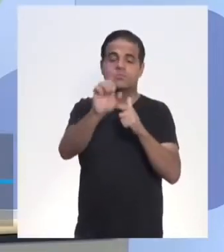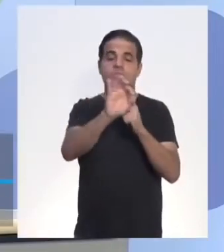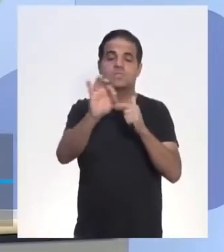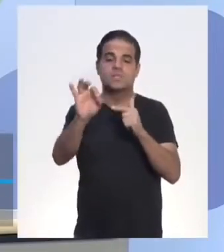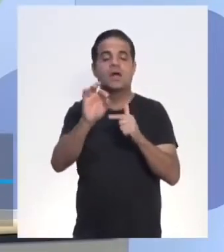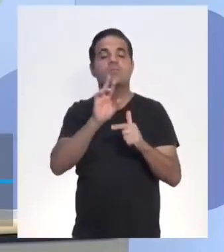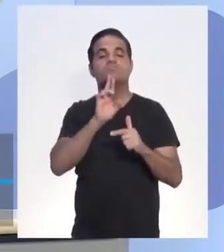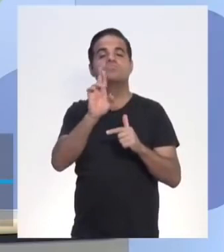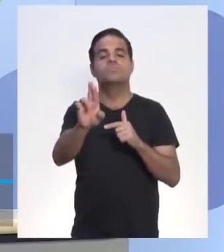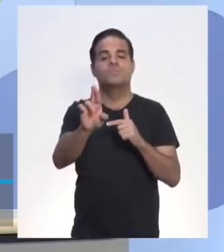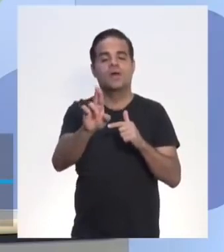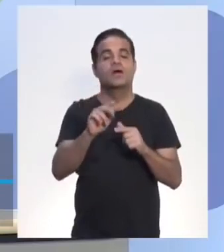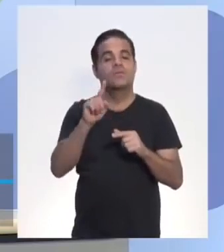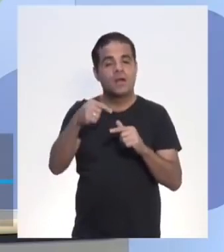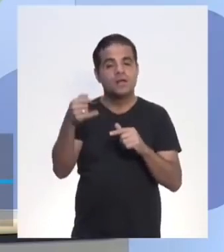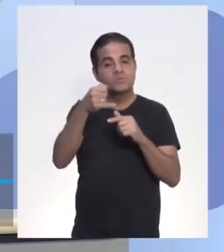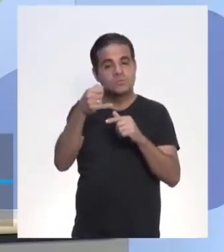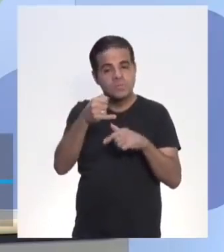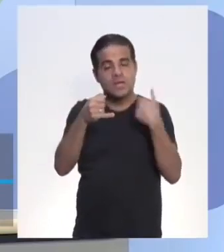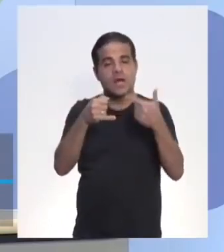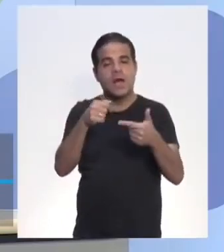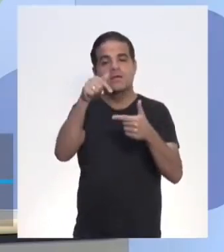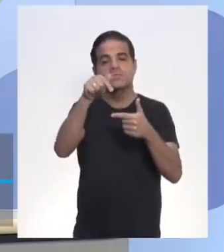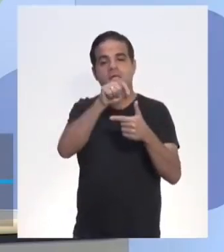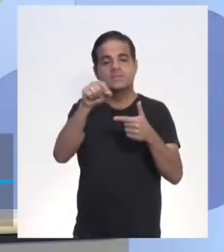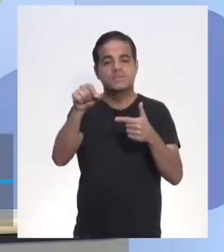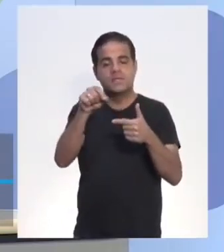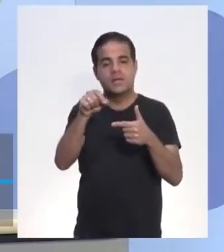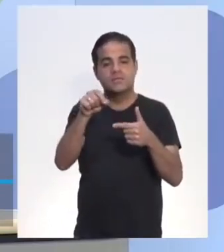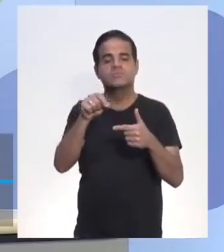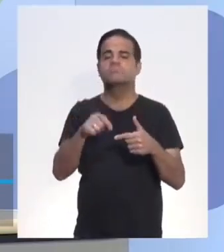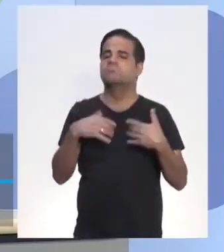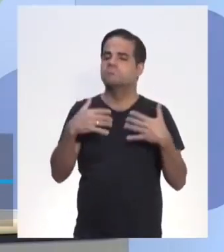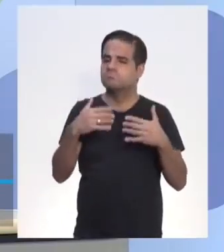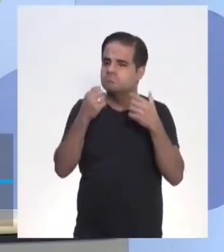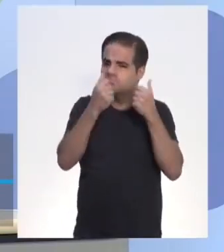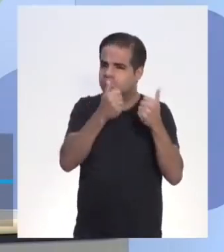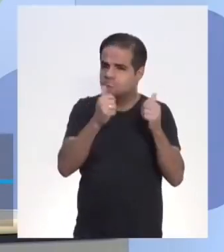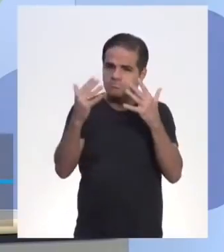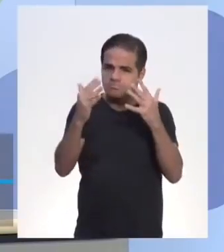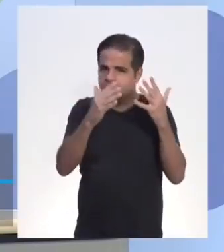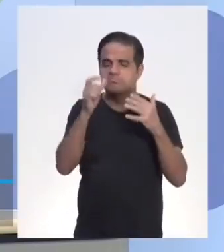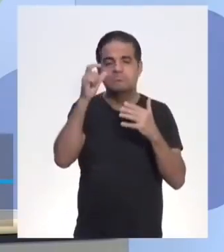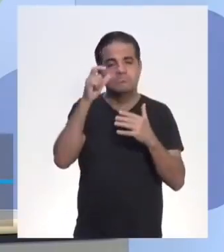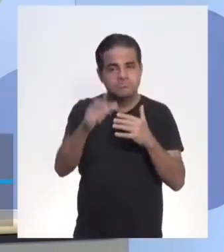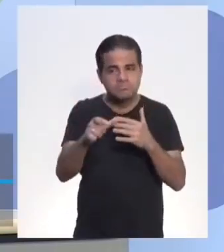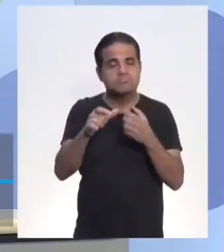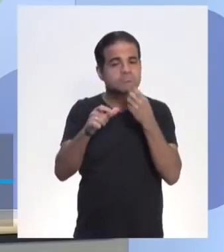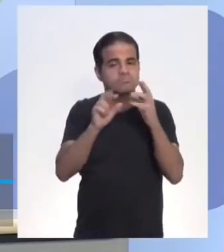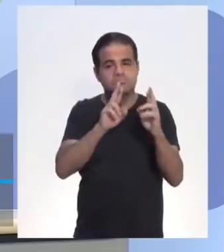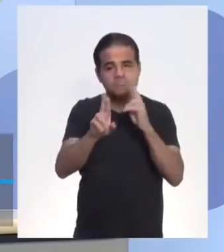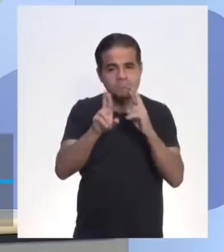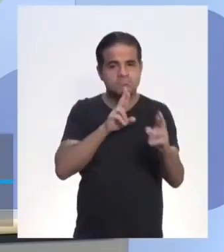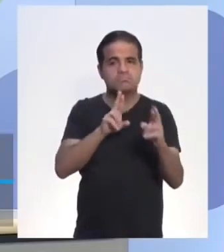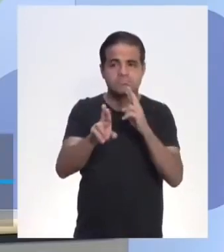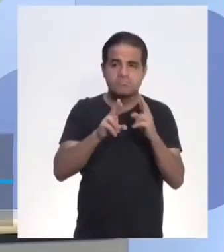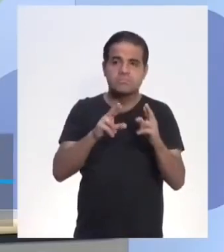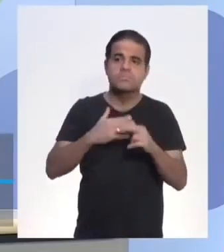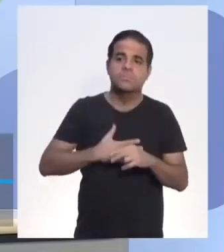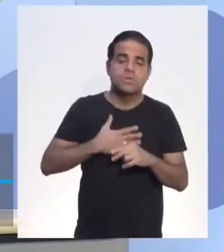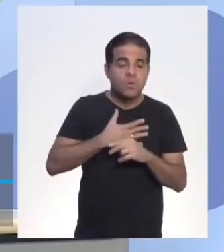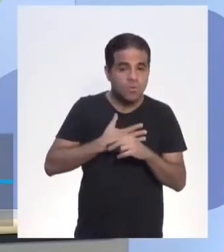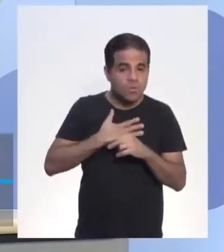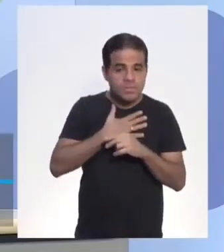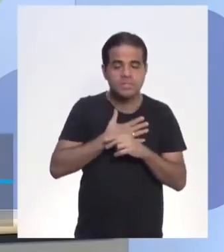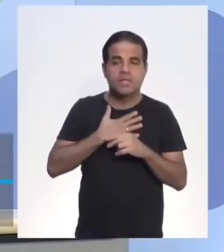e aí o resultado ela subtrai né por 700 muito legal muito interessante muitas respostas eu